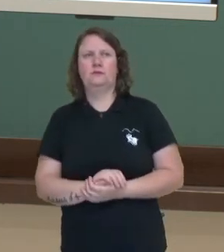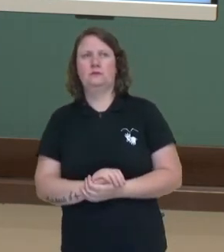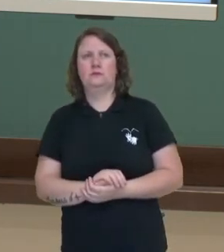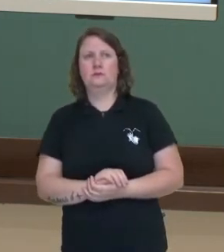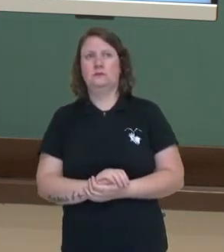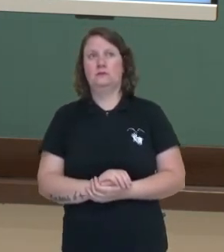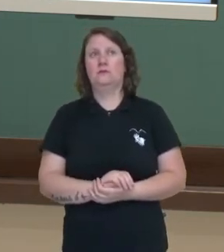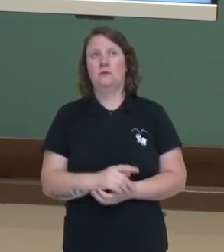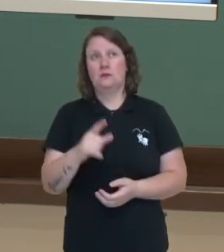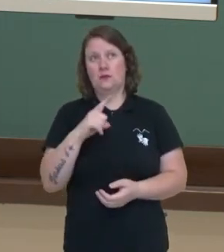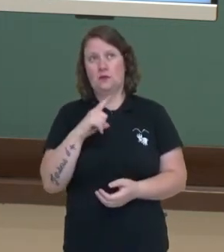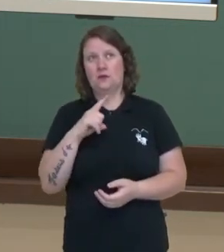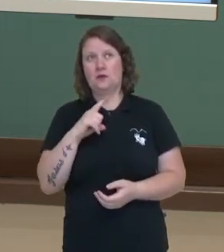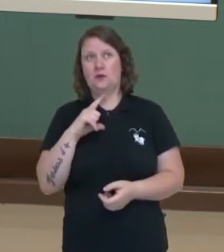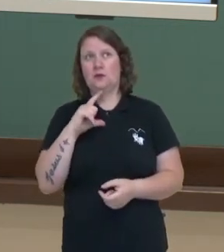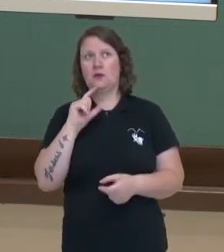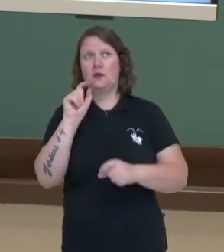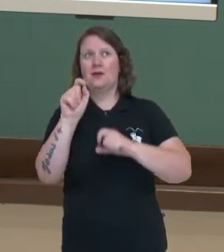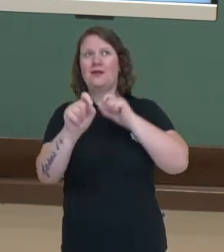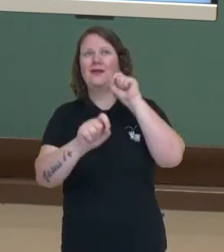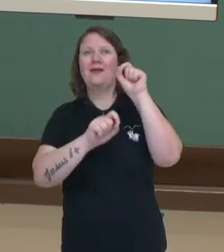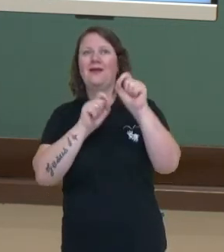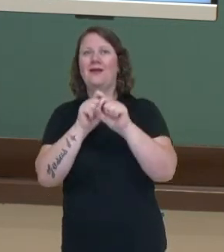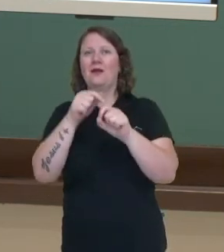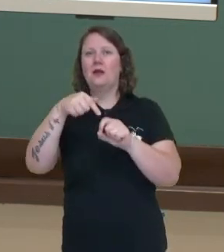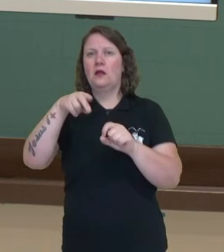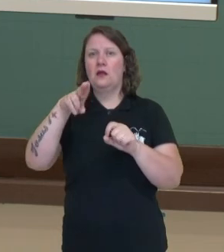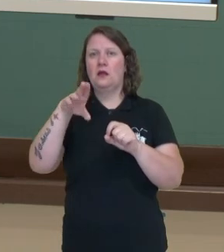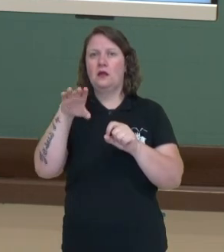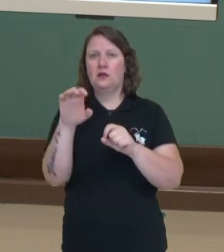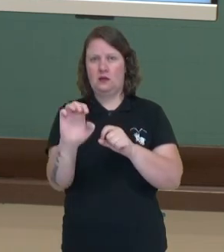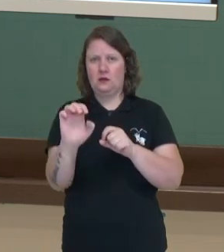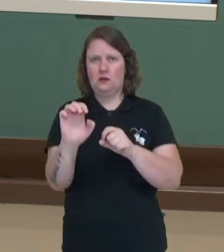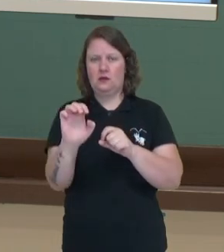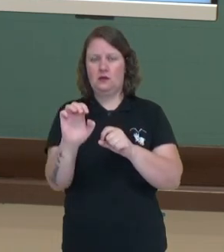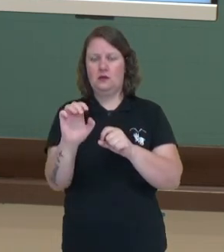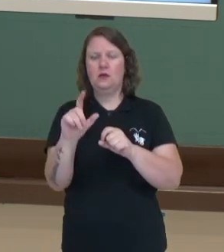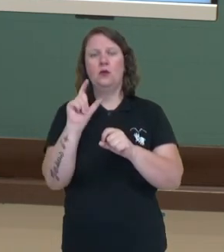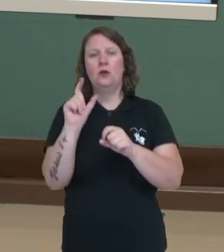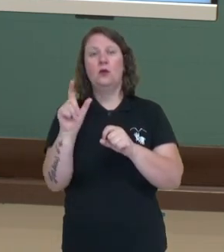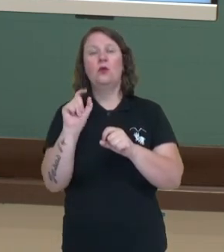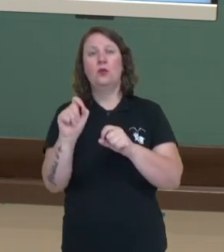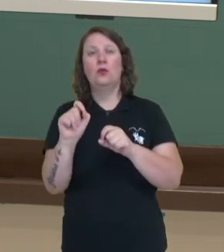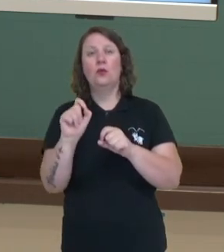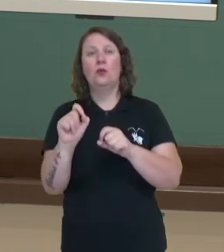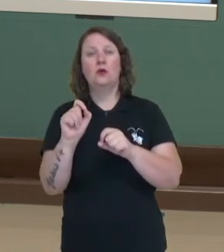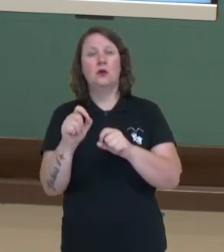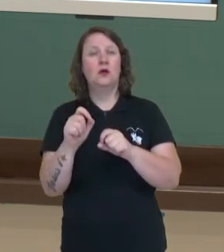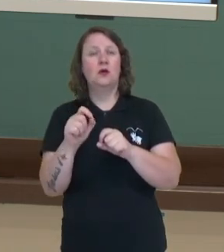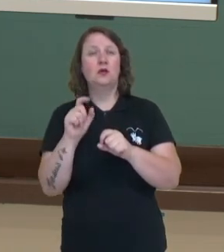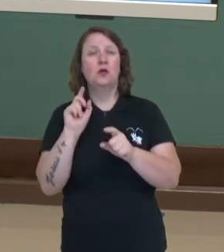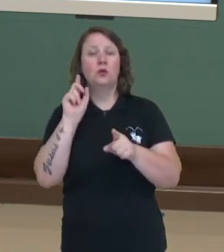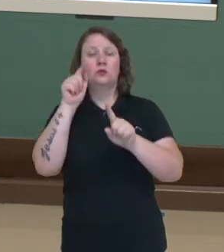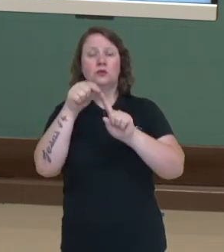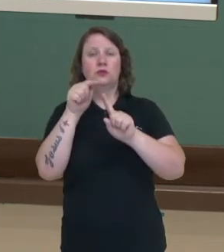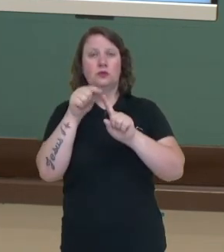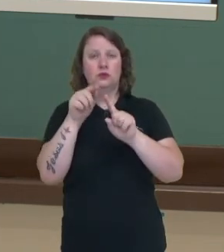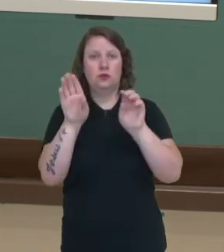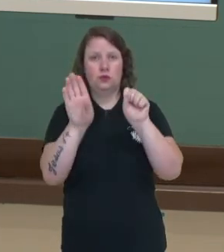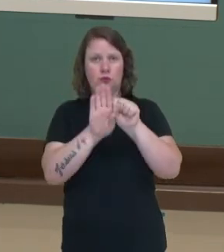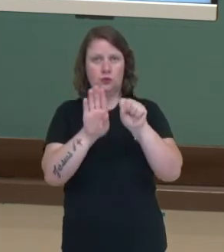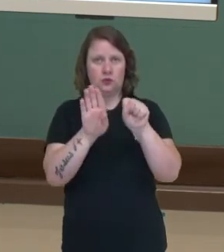que, introduzindo essa oração subordinada, que tem papel de substantivo, de sujeito.